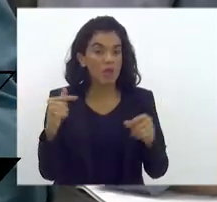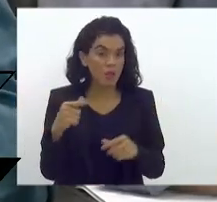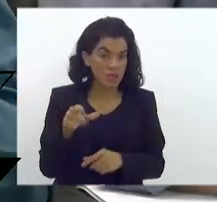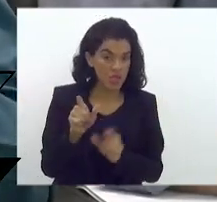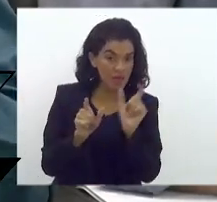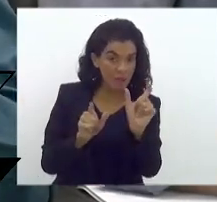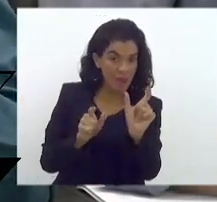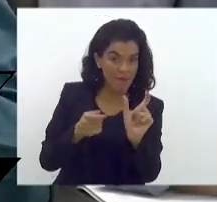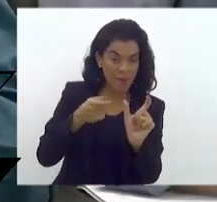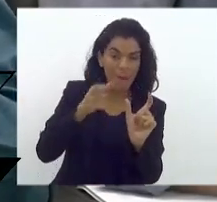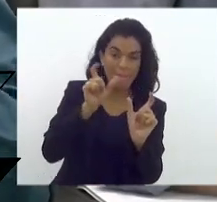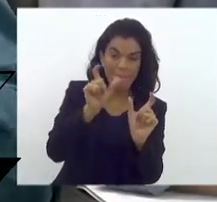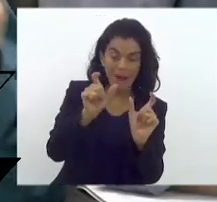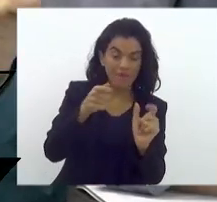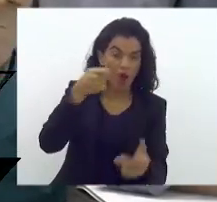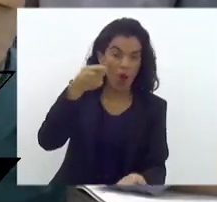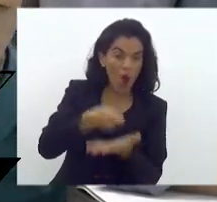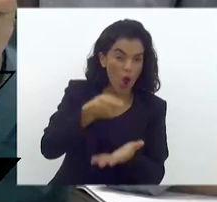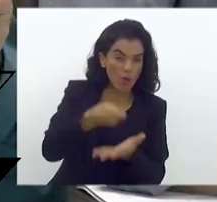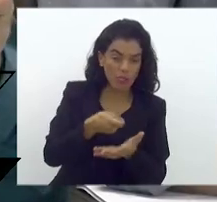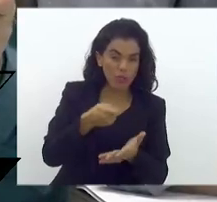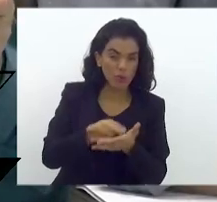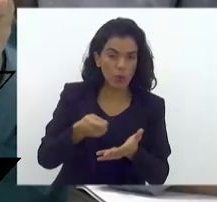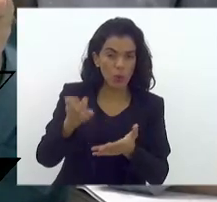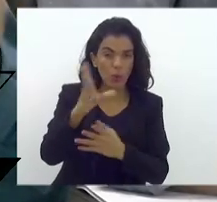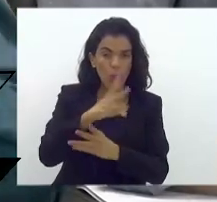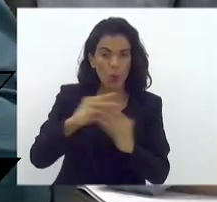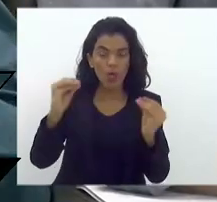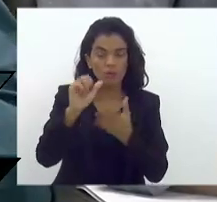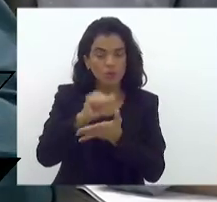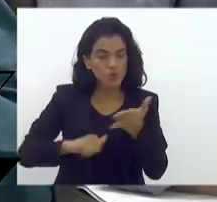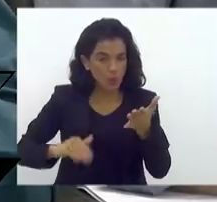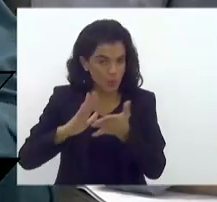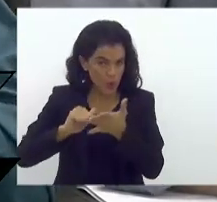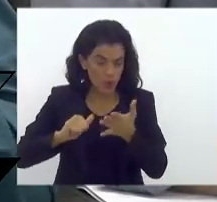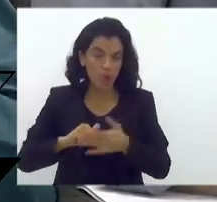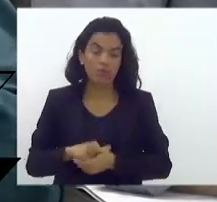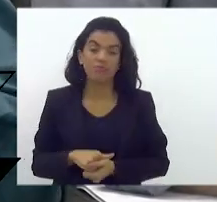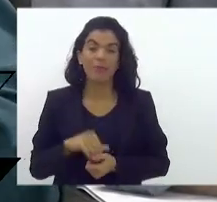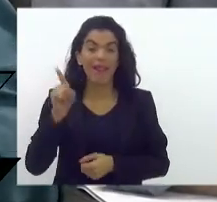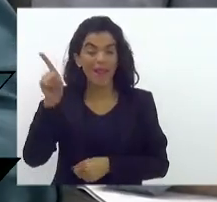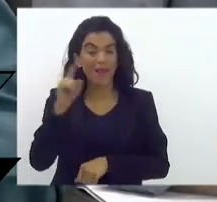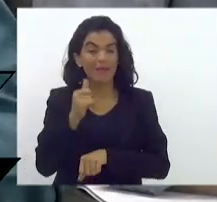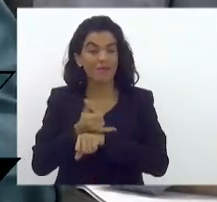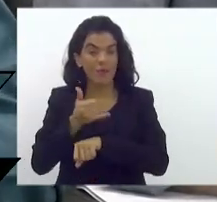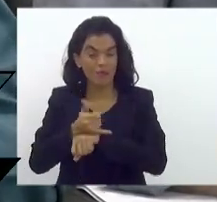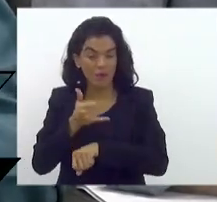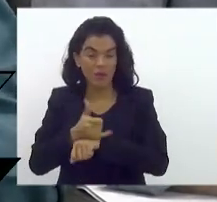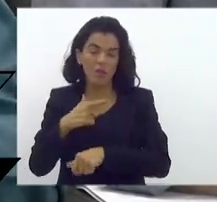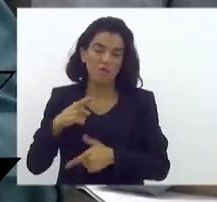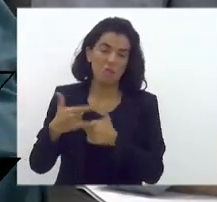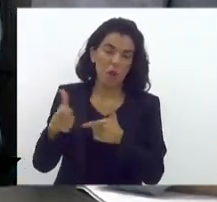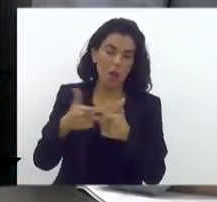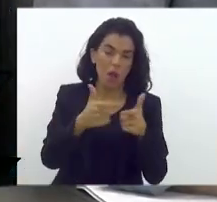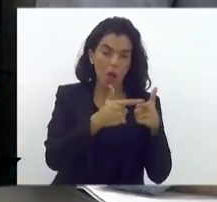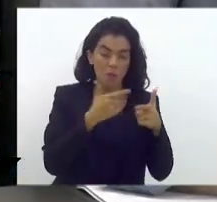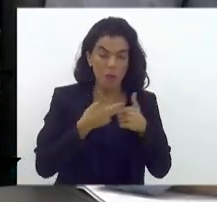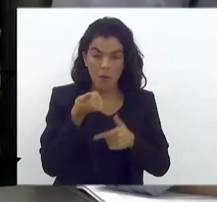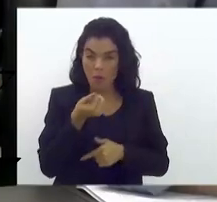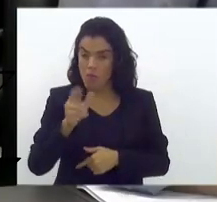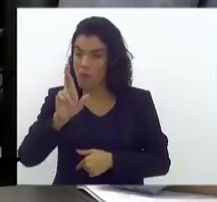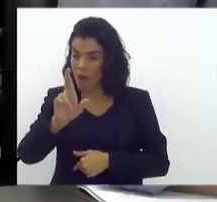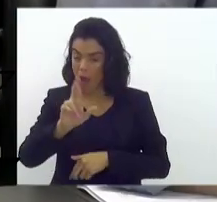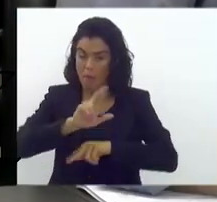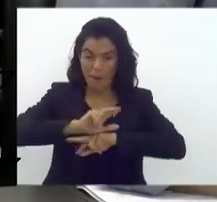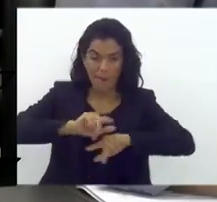obrigatório. Depois dessa mais recente crise em Volta Redonda, que teve problema muito forte e não foi